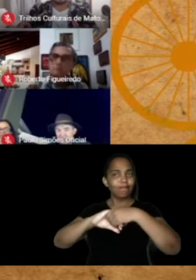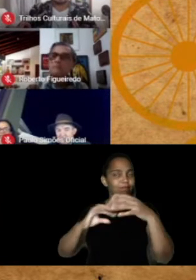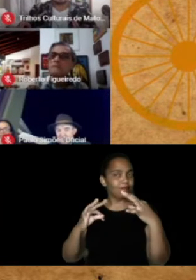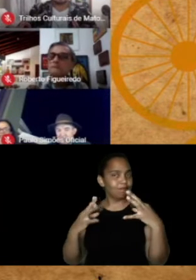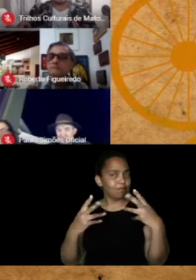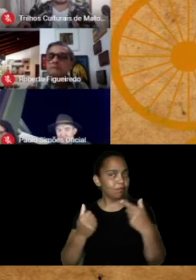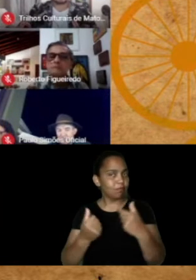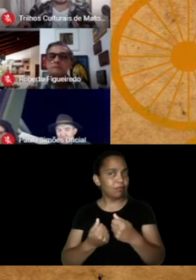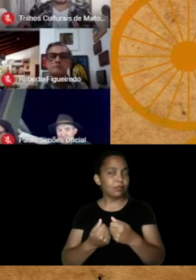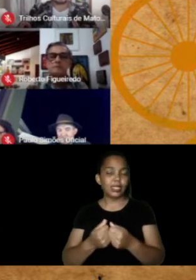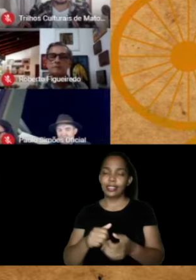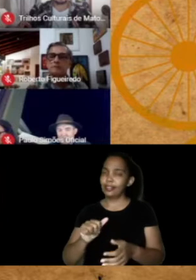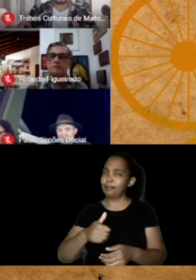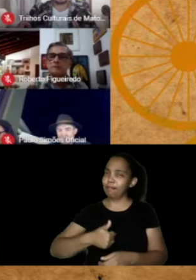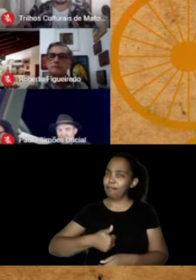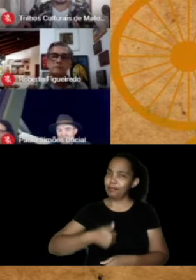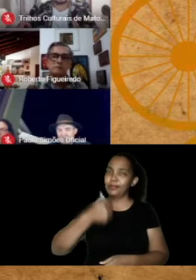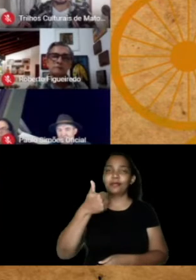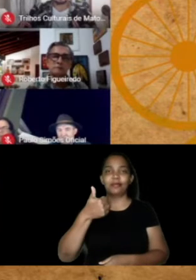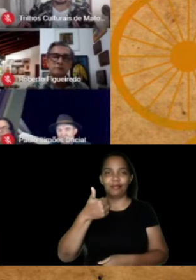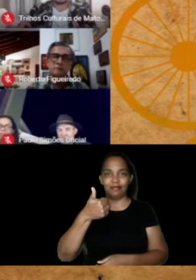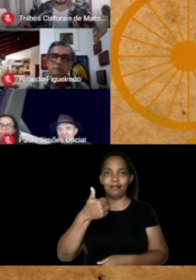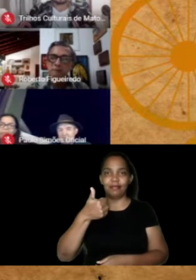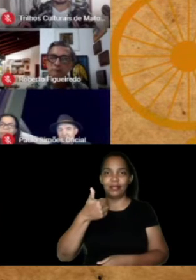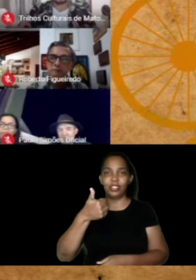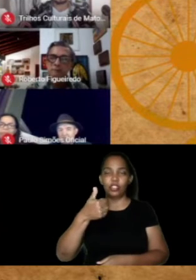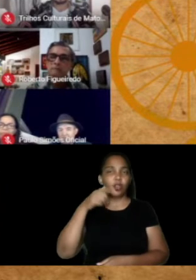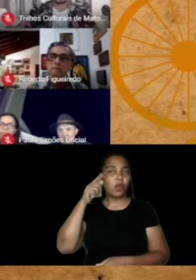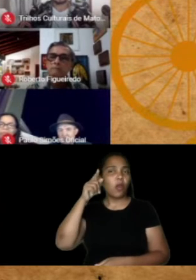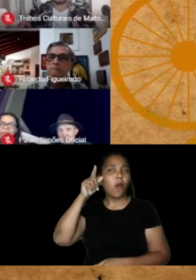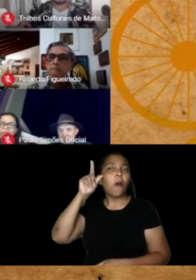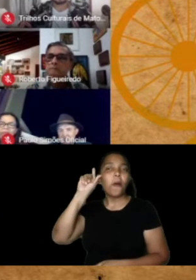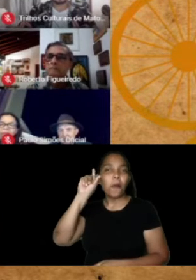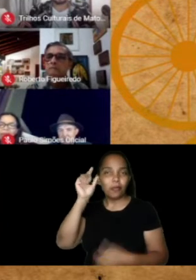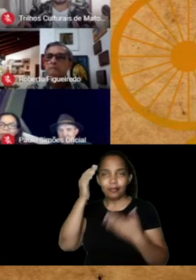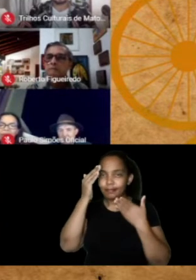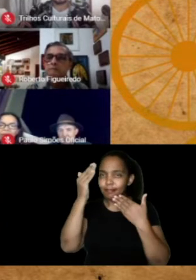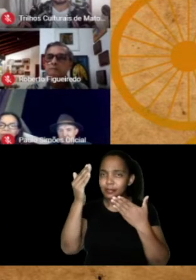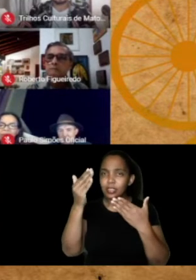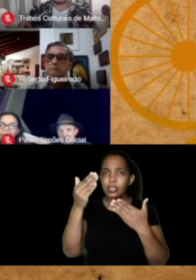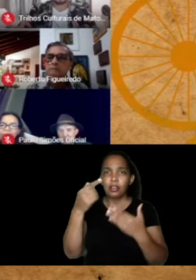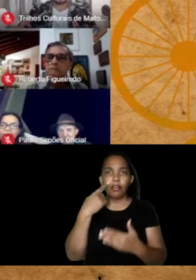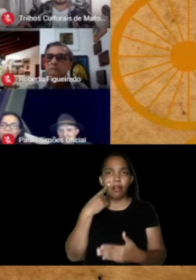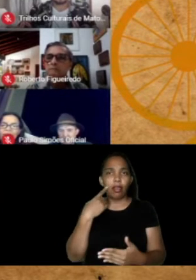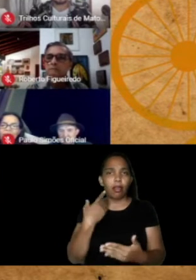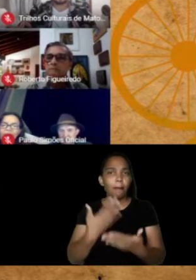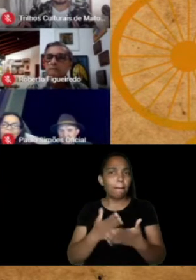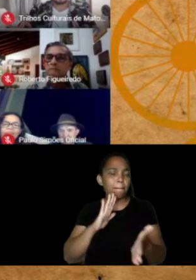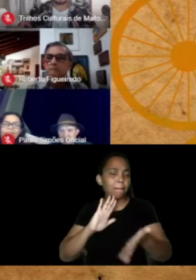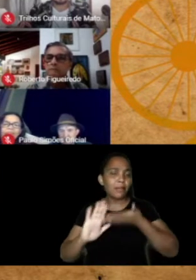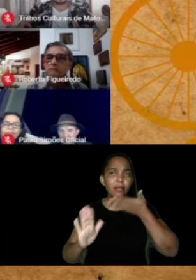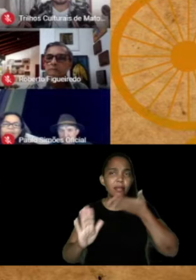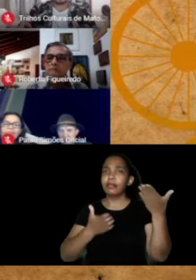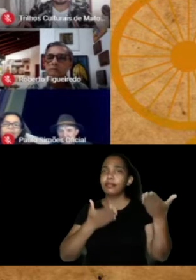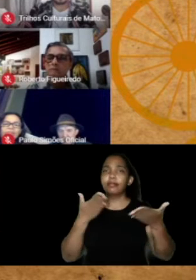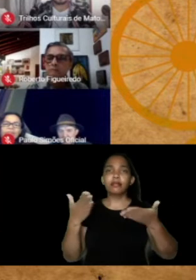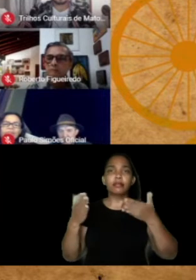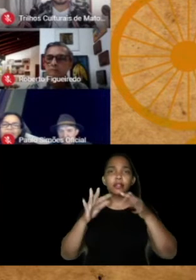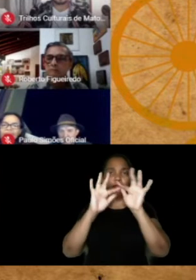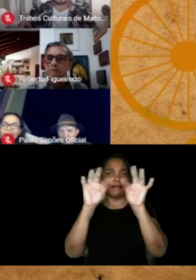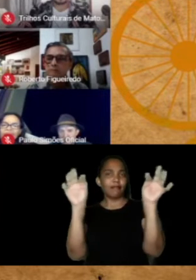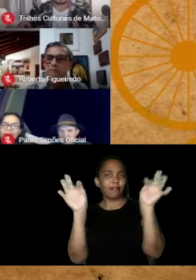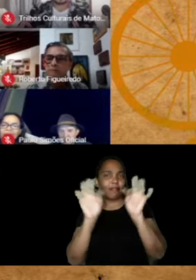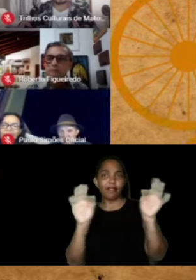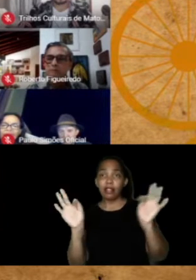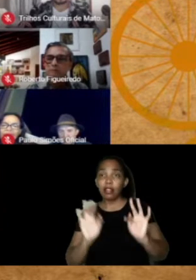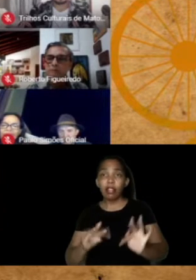cumprimentar primeiramente o trabalho de ontem. Fiquei extremamente feliz de